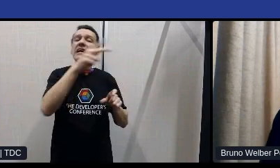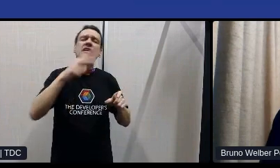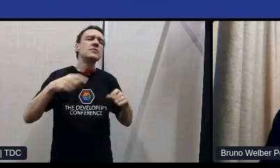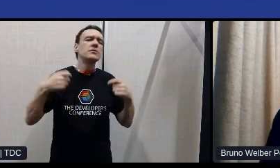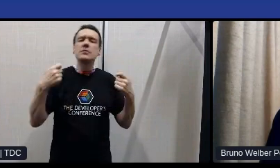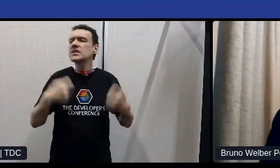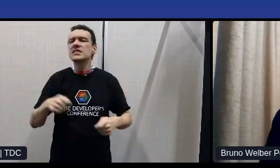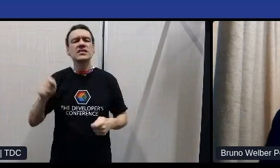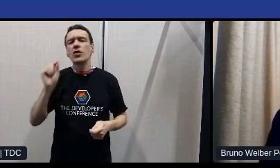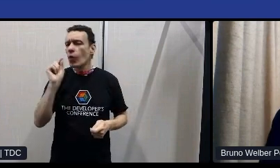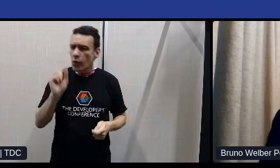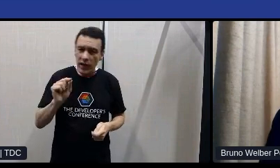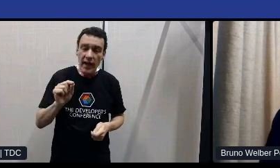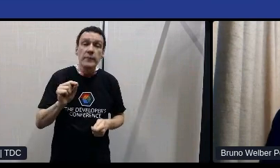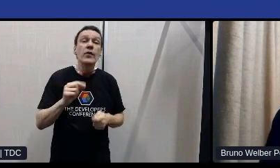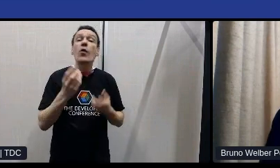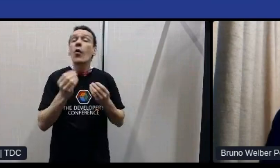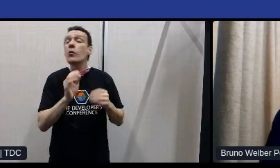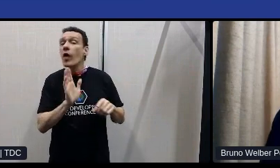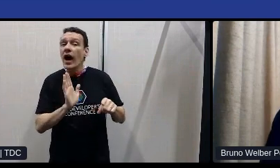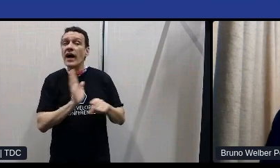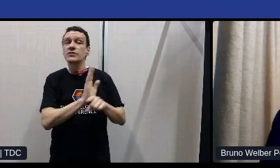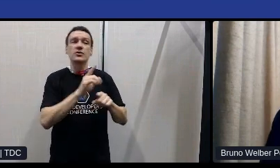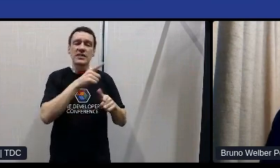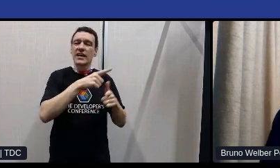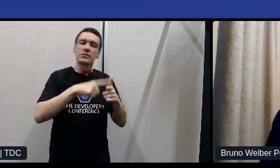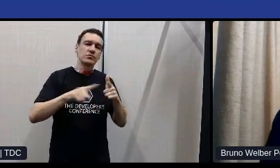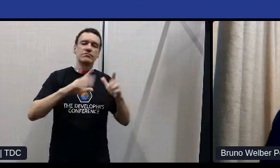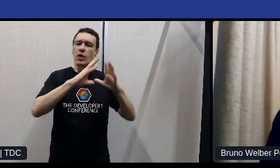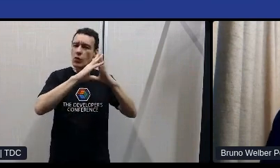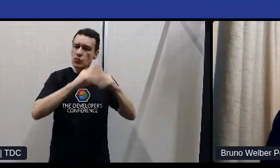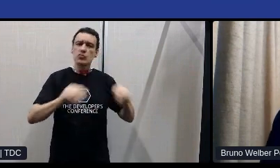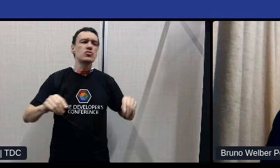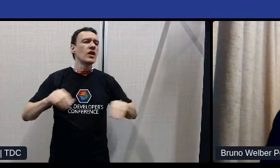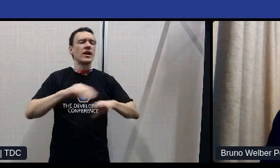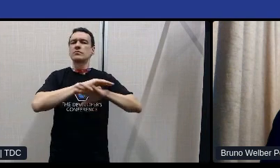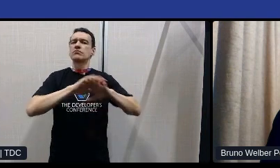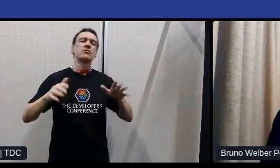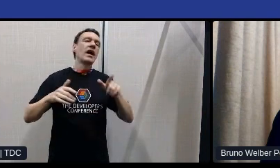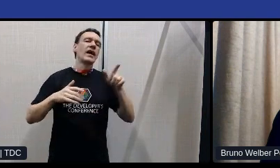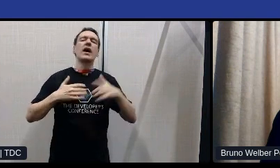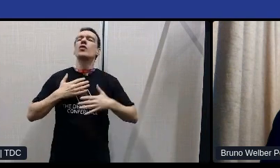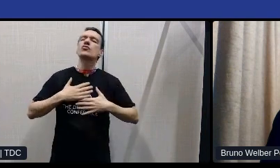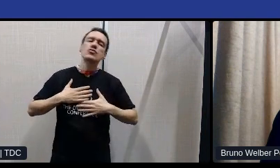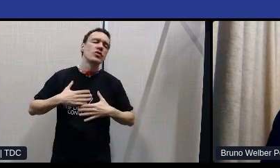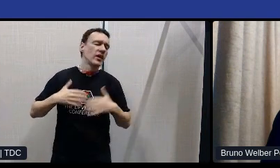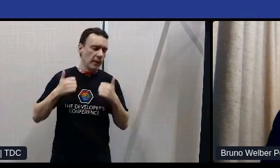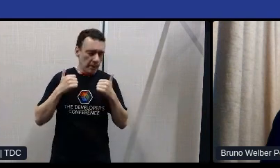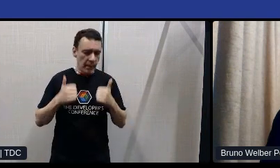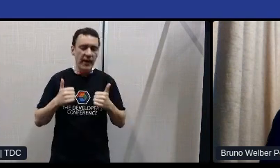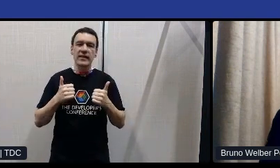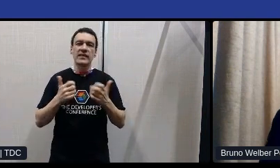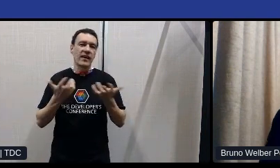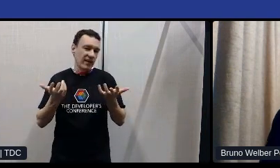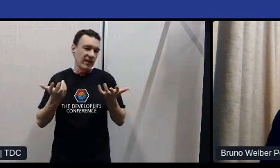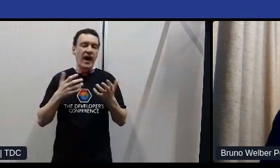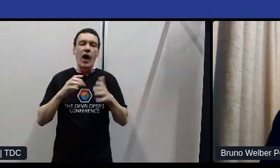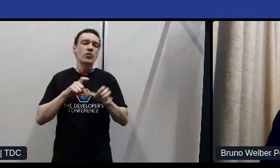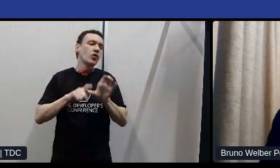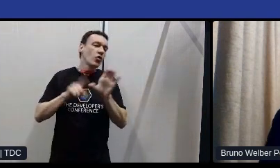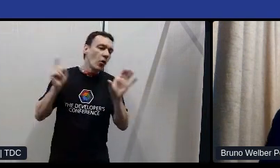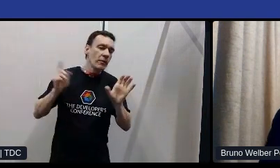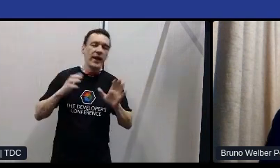solução que vai de fato trazer autonomia, que vai de fato trazer o conforto, que vai de fato trazer a segurança dele na